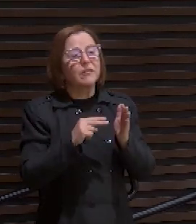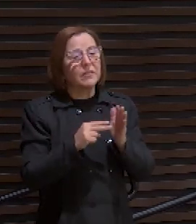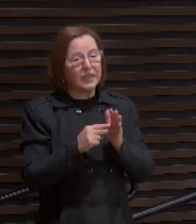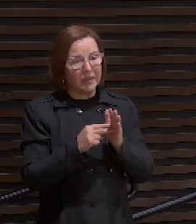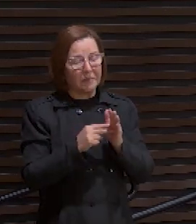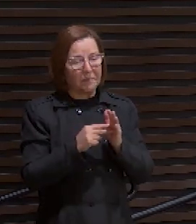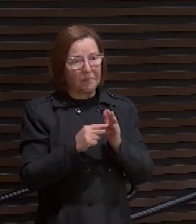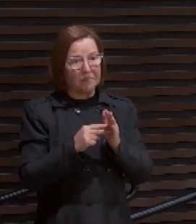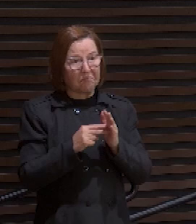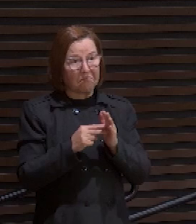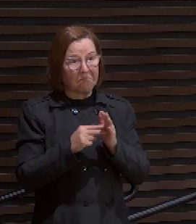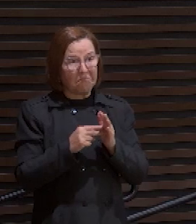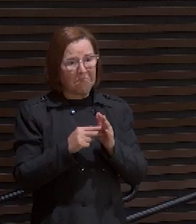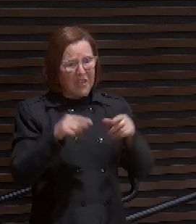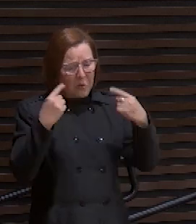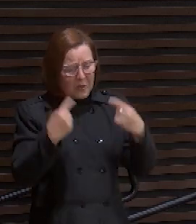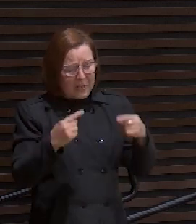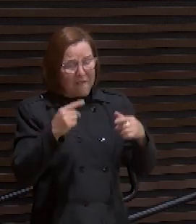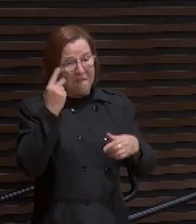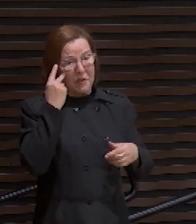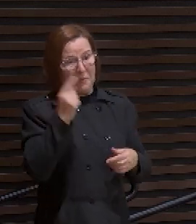desafiador para nós.